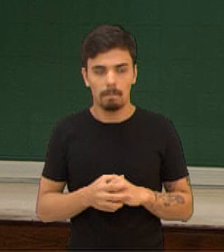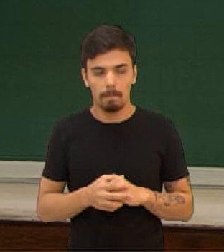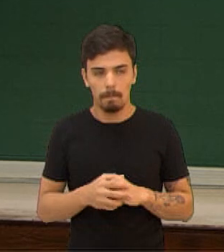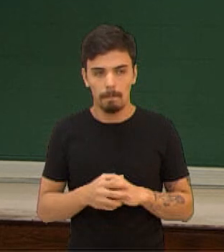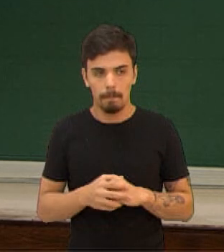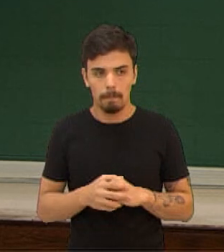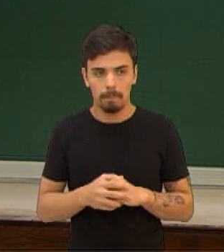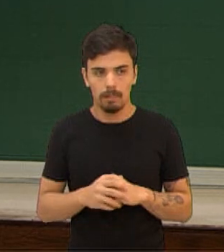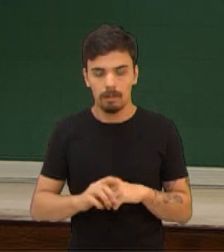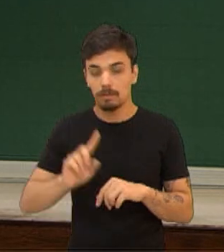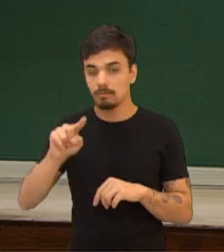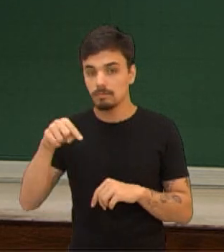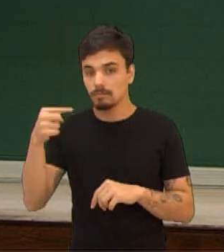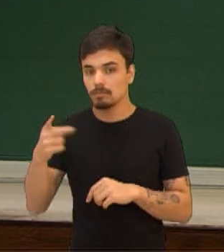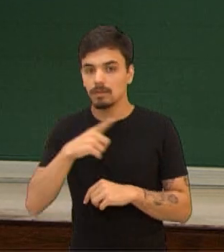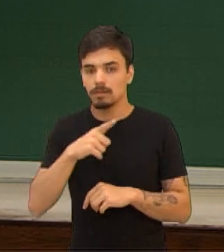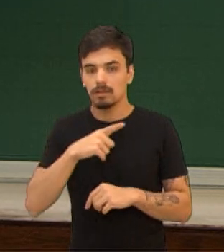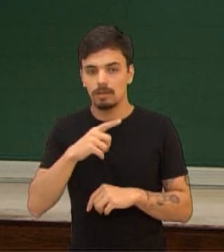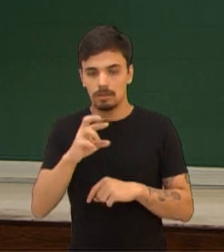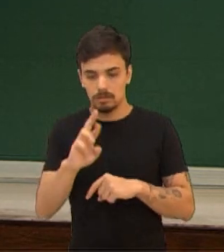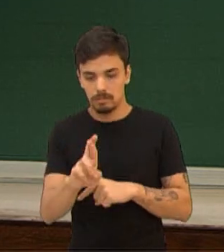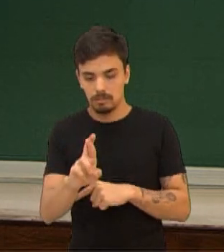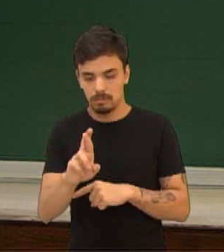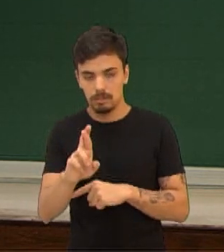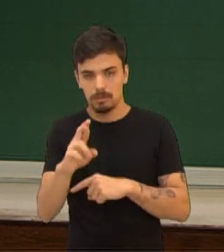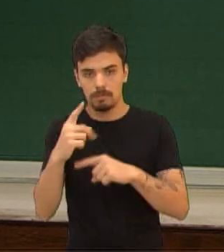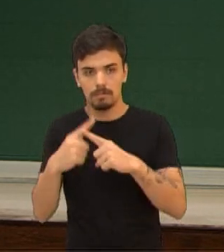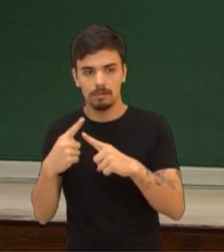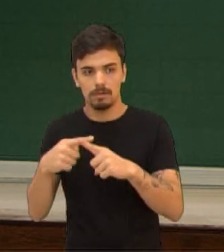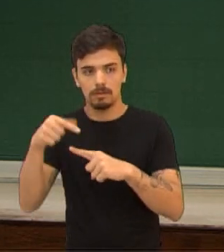eu vou ter que R vezes Q sobre T,